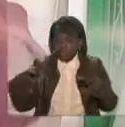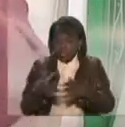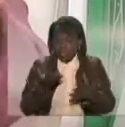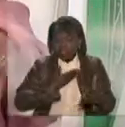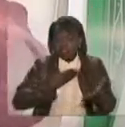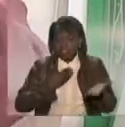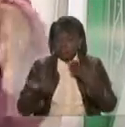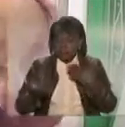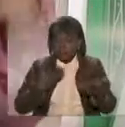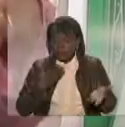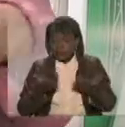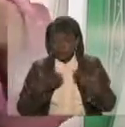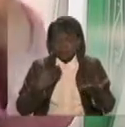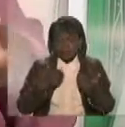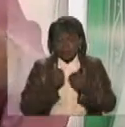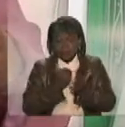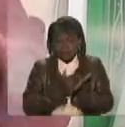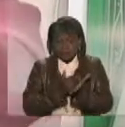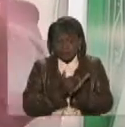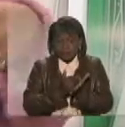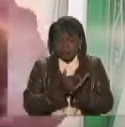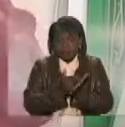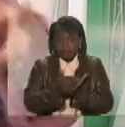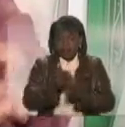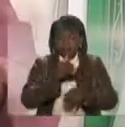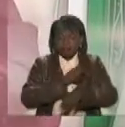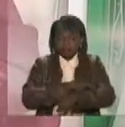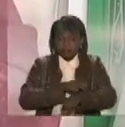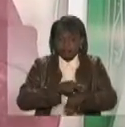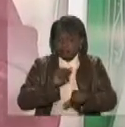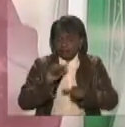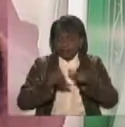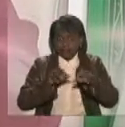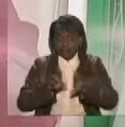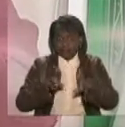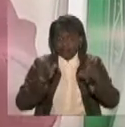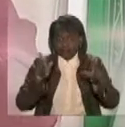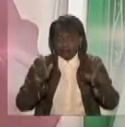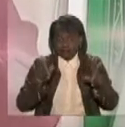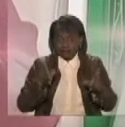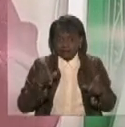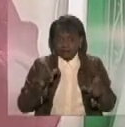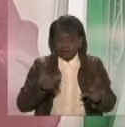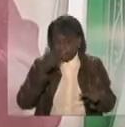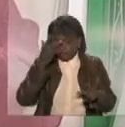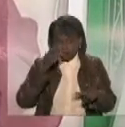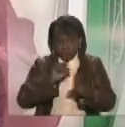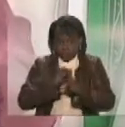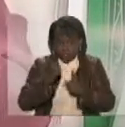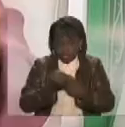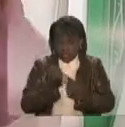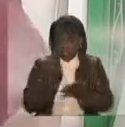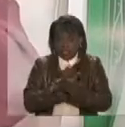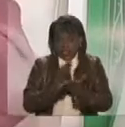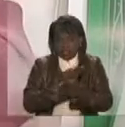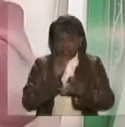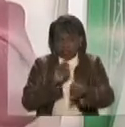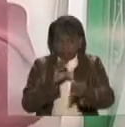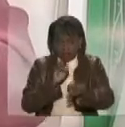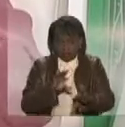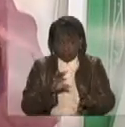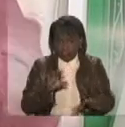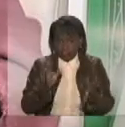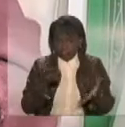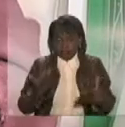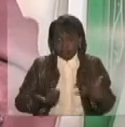e começam a construir aquele comportamento delas a partir de uma orientação social errada